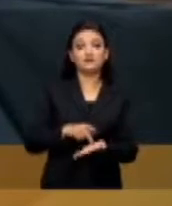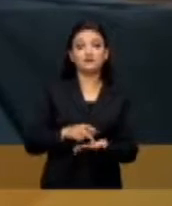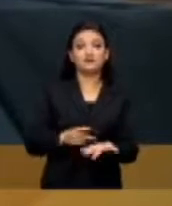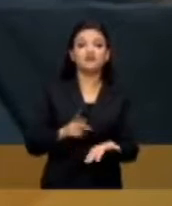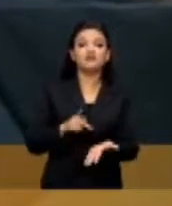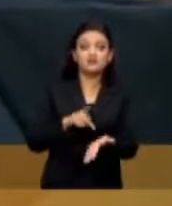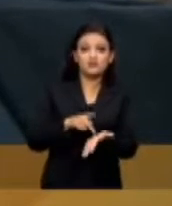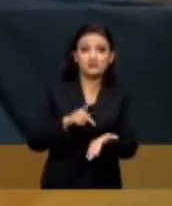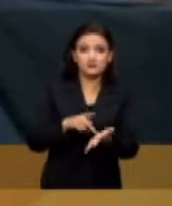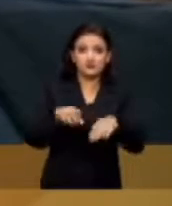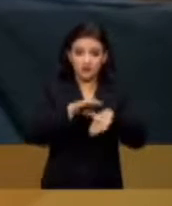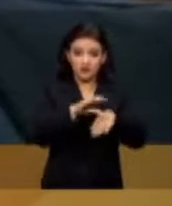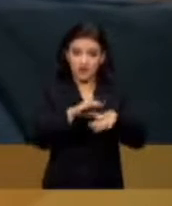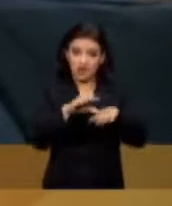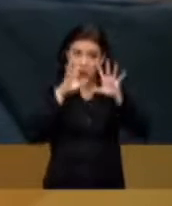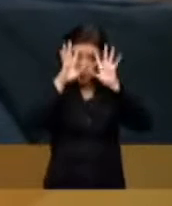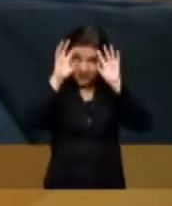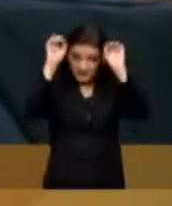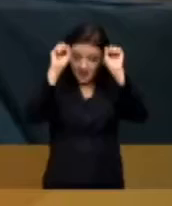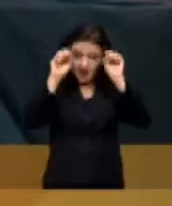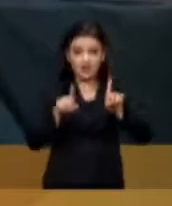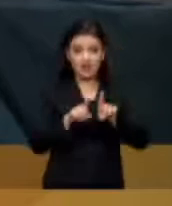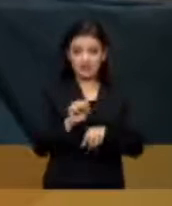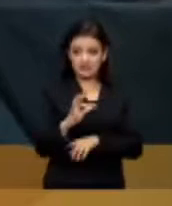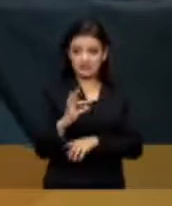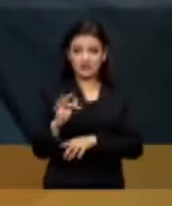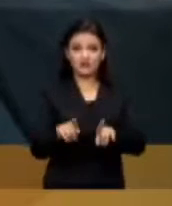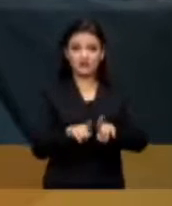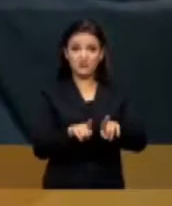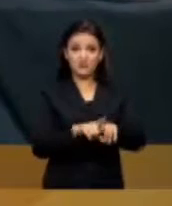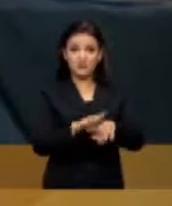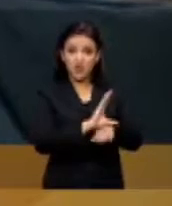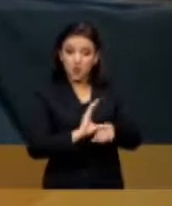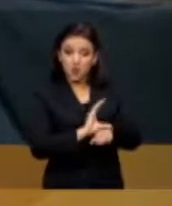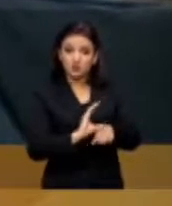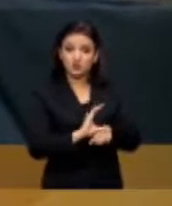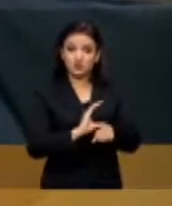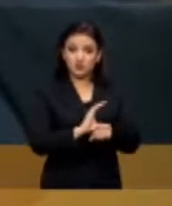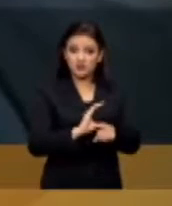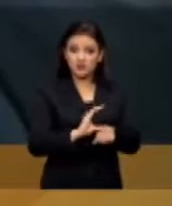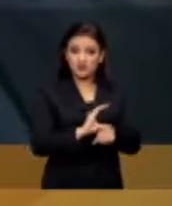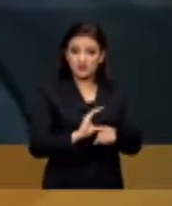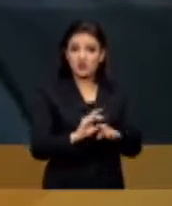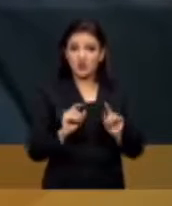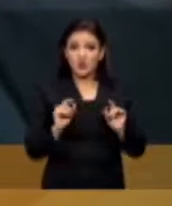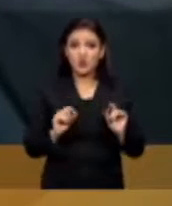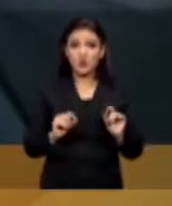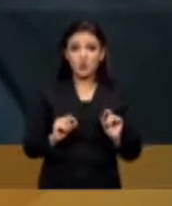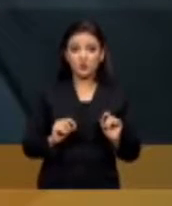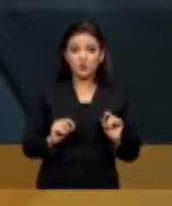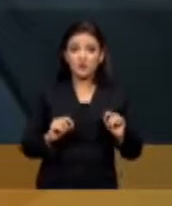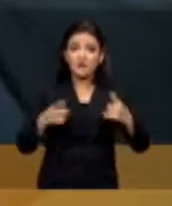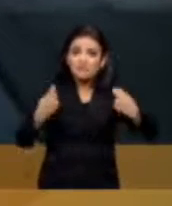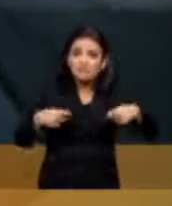foram feitas para estadistas, não para atores que desafiam o Código Penal. Mas quando isso acontece,